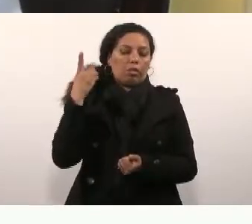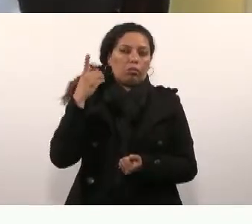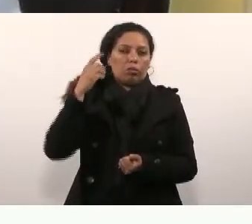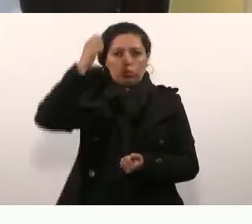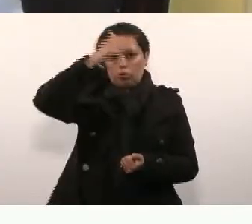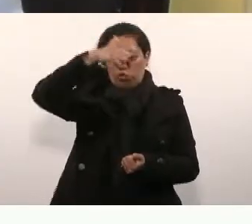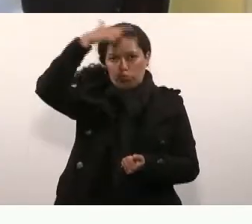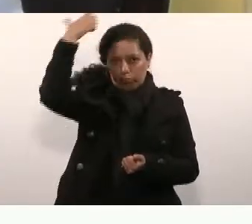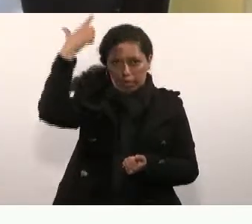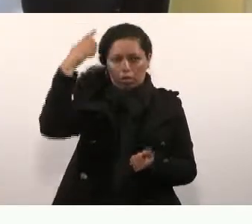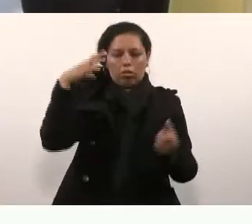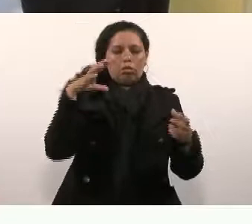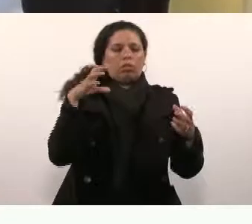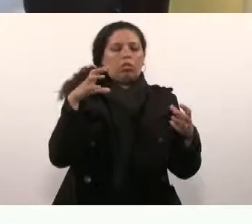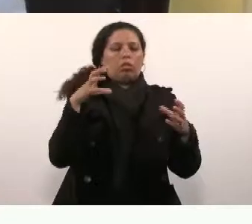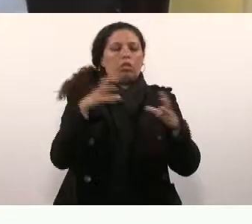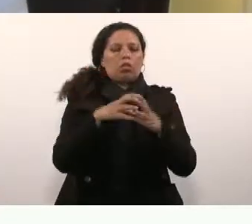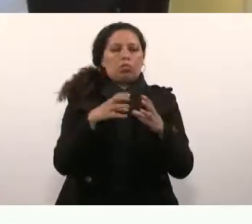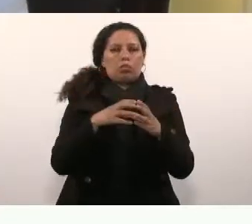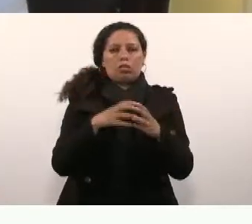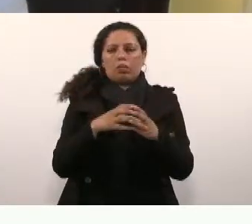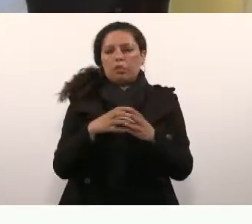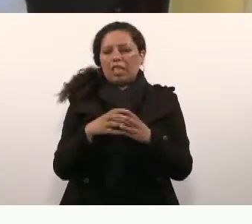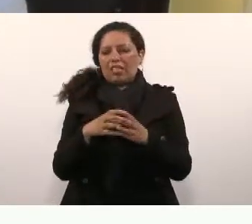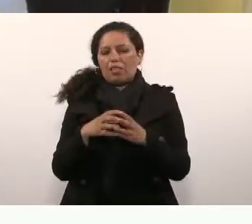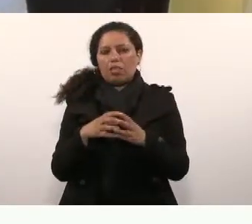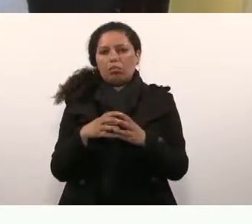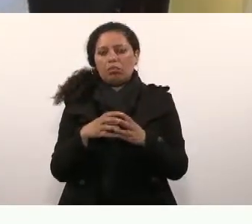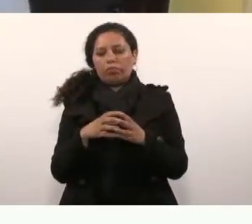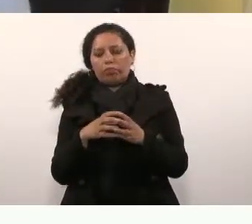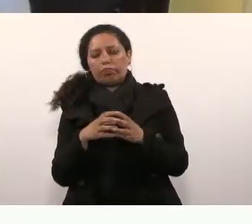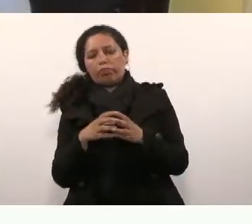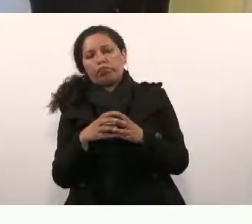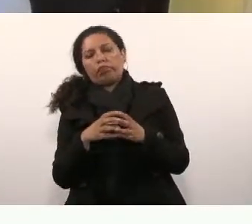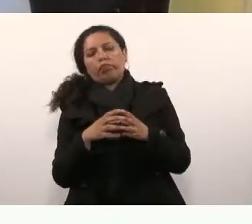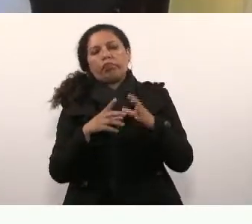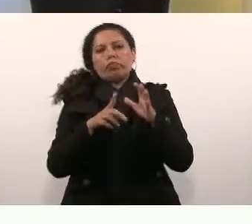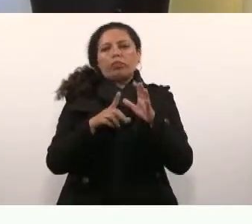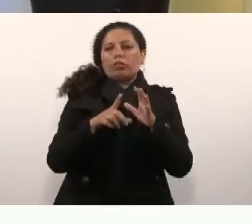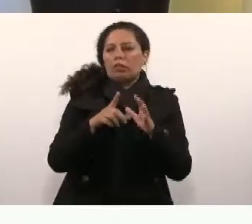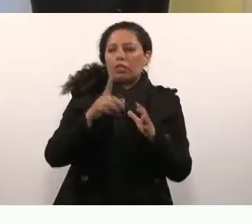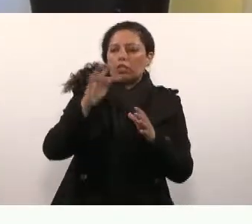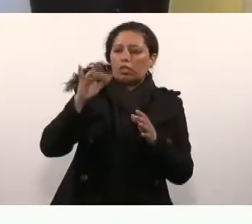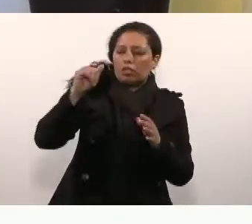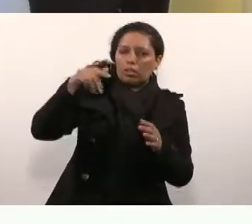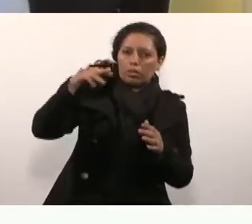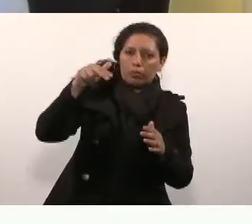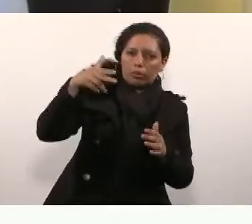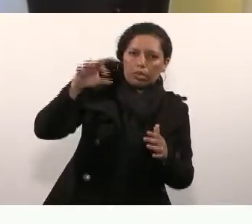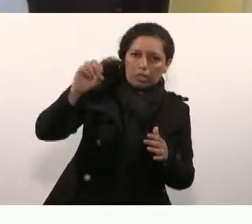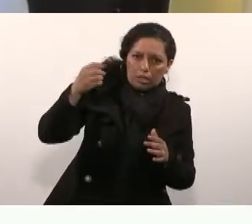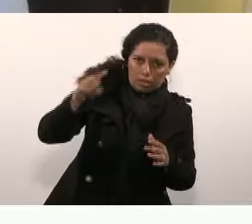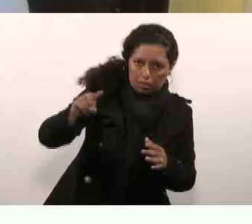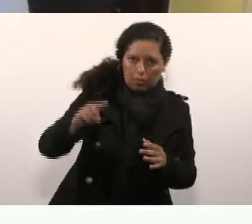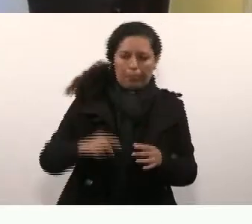de Tributação, mas eu acho que essa comissão também tem um papel importante nisso, no sentido de cobrar